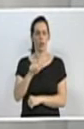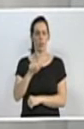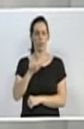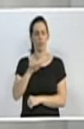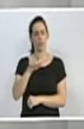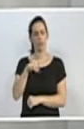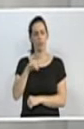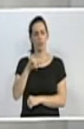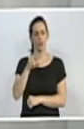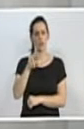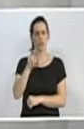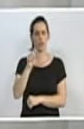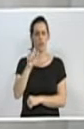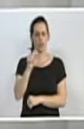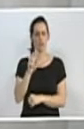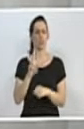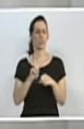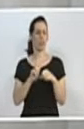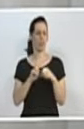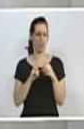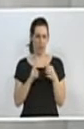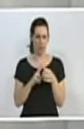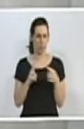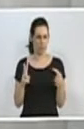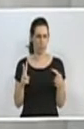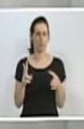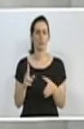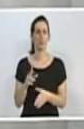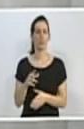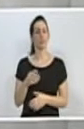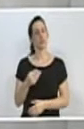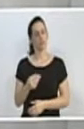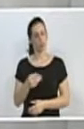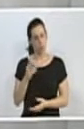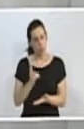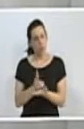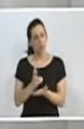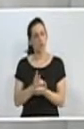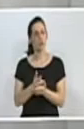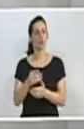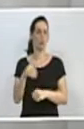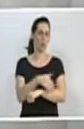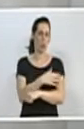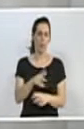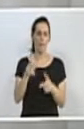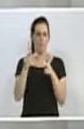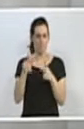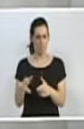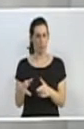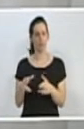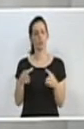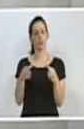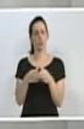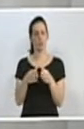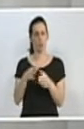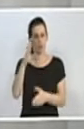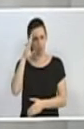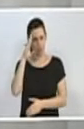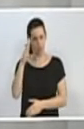número 1501, atual endereço do nosso querido batalhão da Polícia Militar.